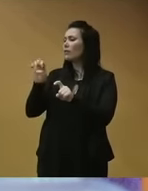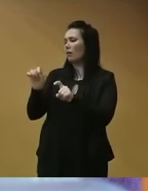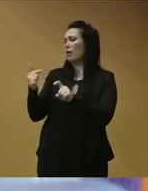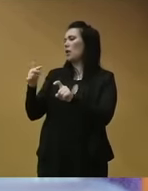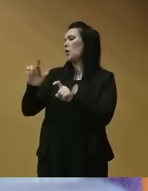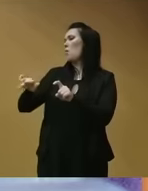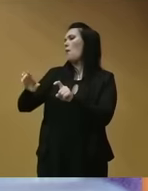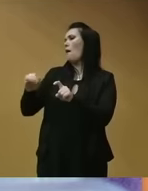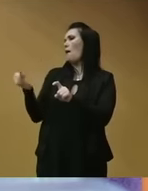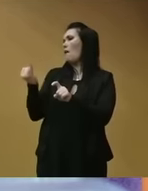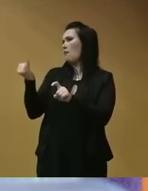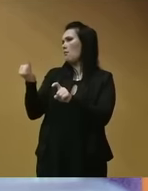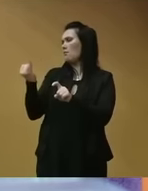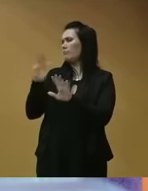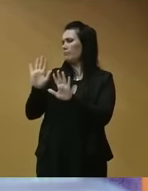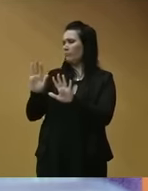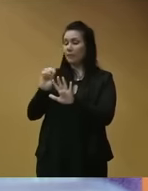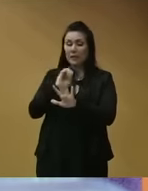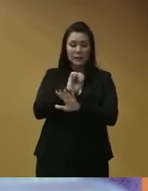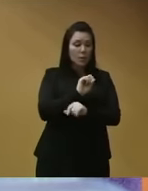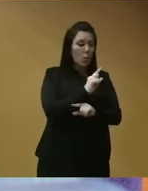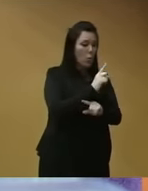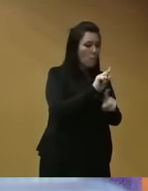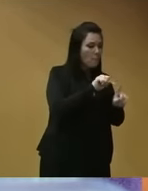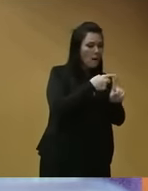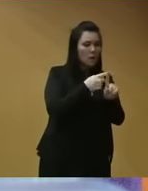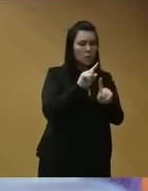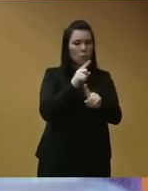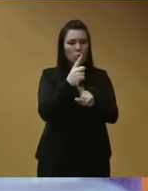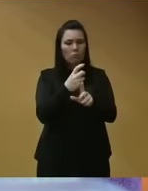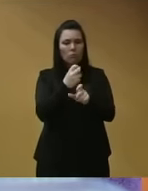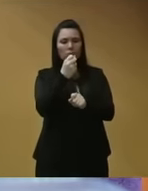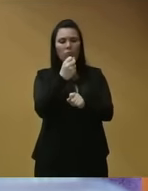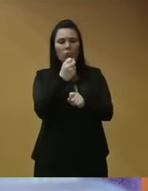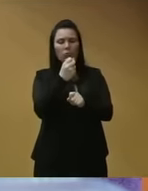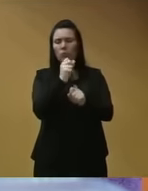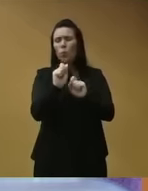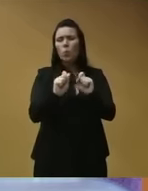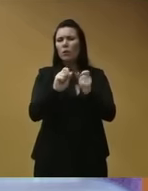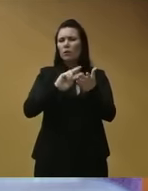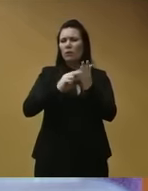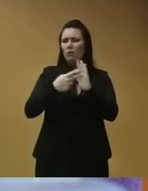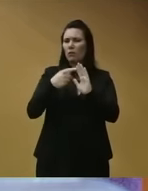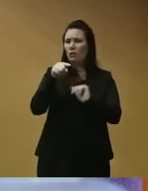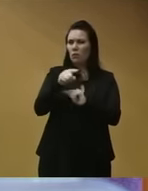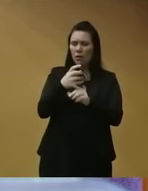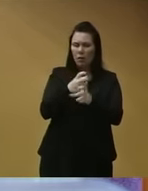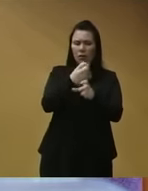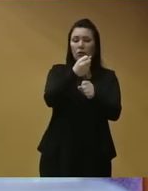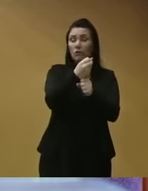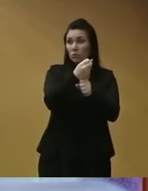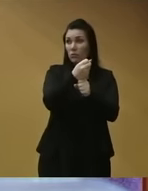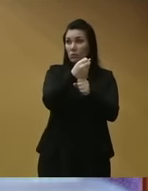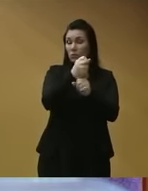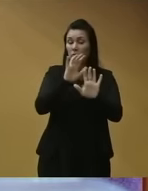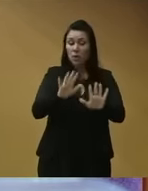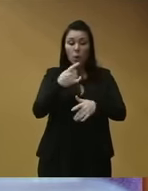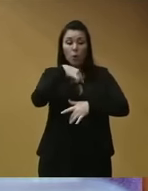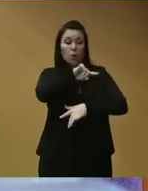mais um, se os números não representam um pão ou um real? A relevância está no que fazemos com essas